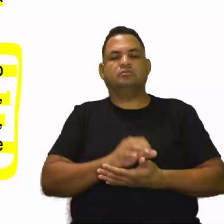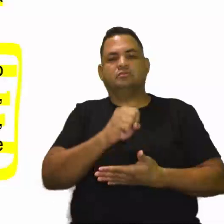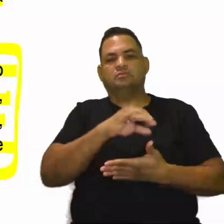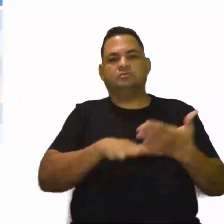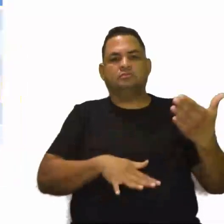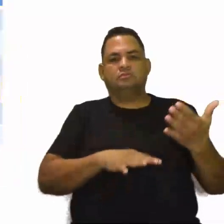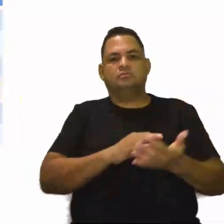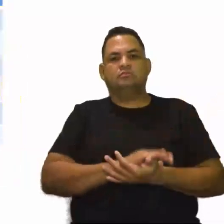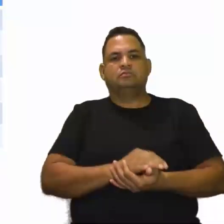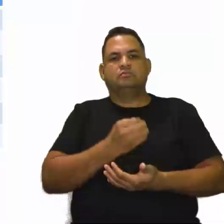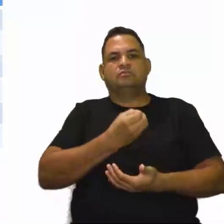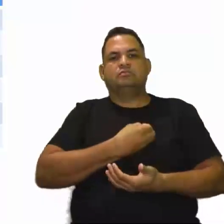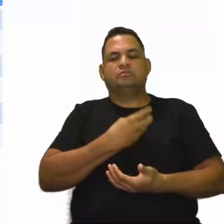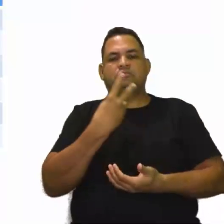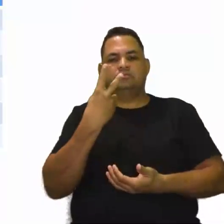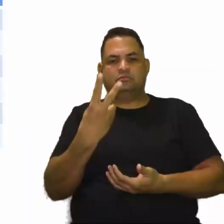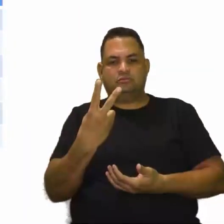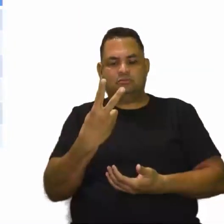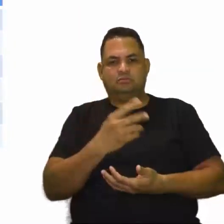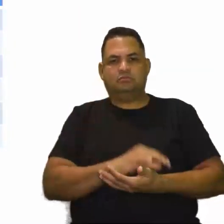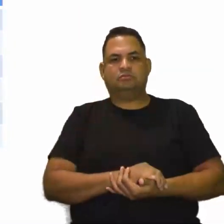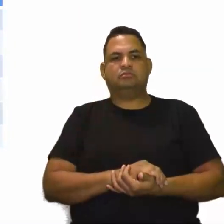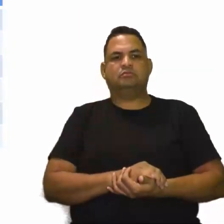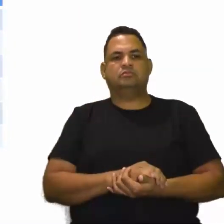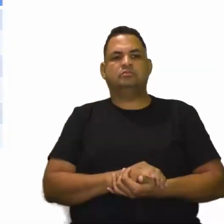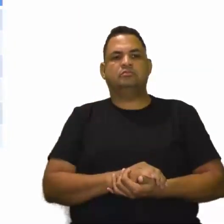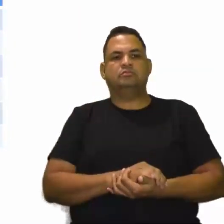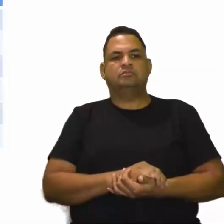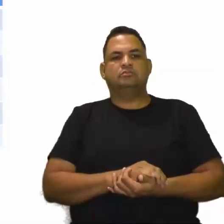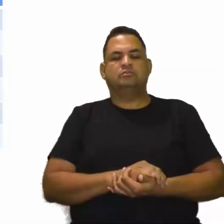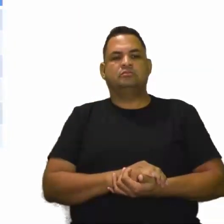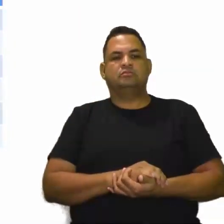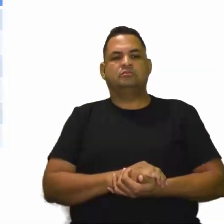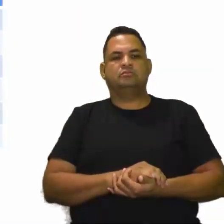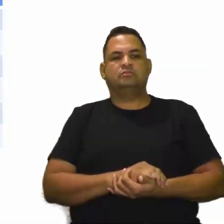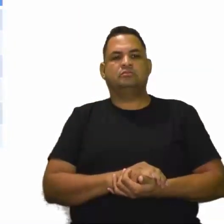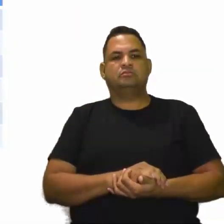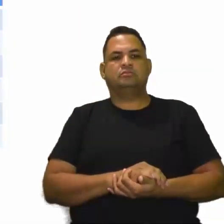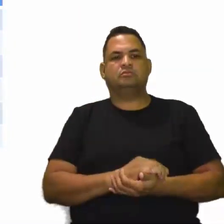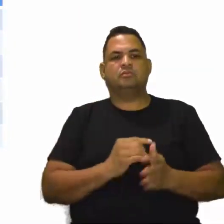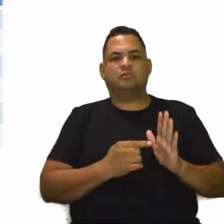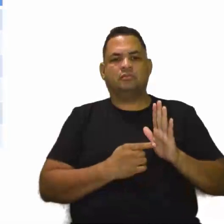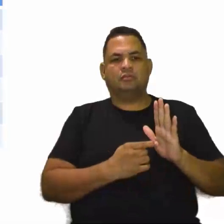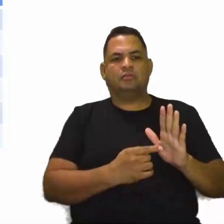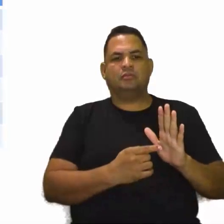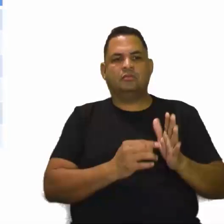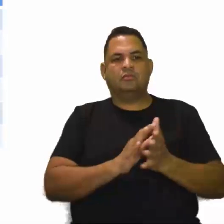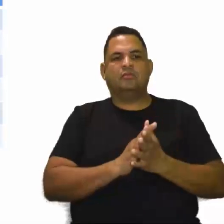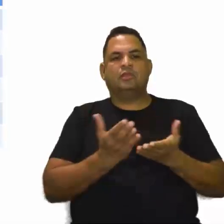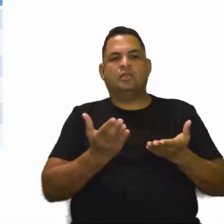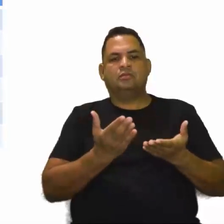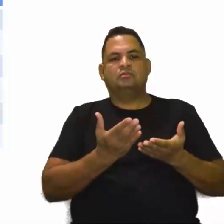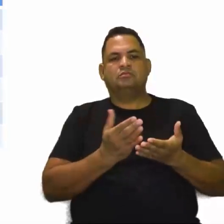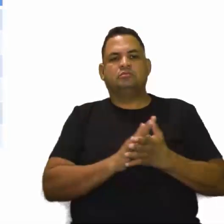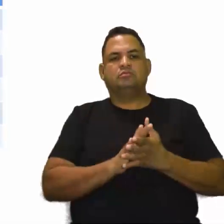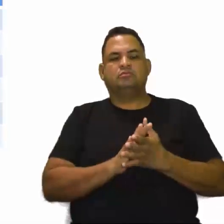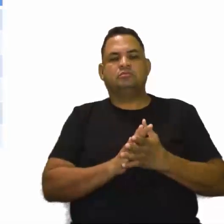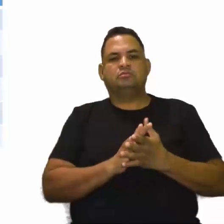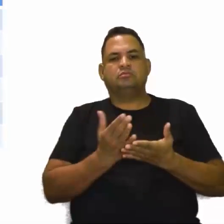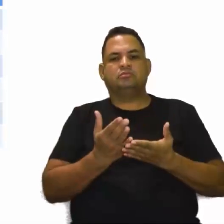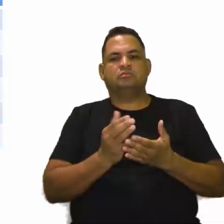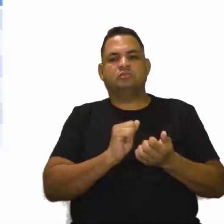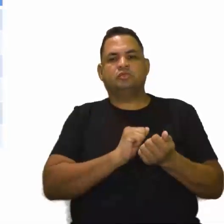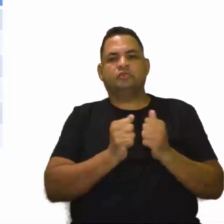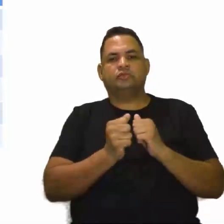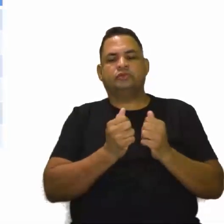questão. Vamos para a próxima? Questão 2 agora. Questão 2 traz um caso, né? Ou caso